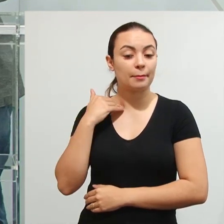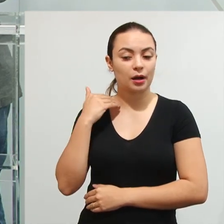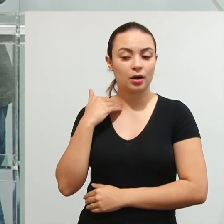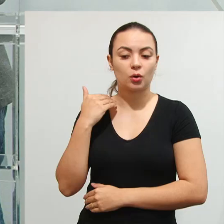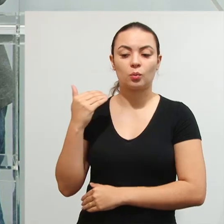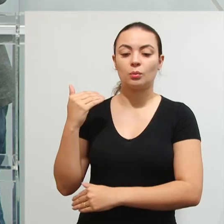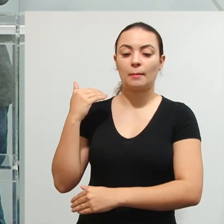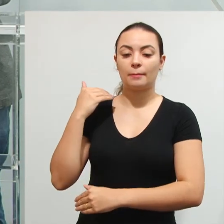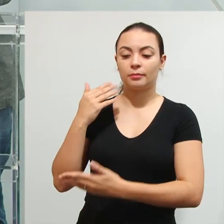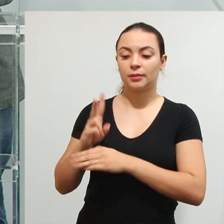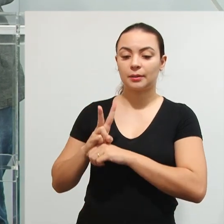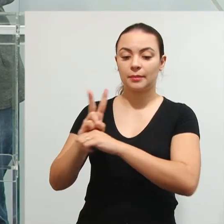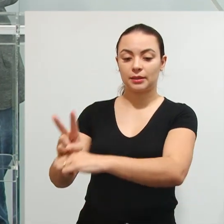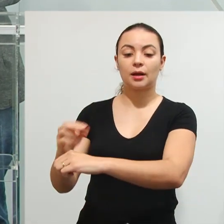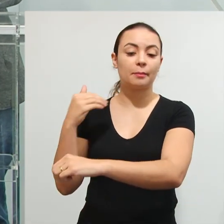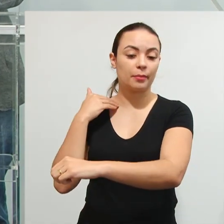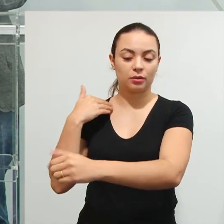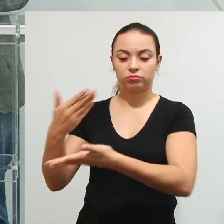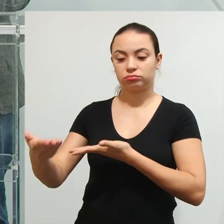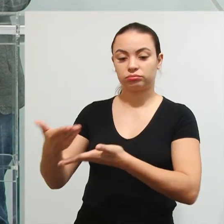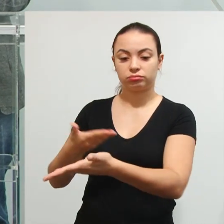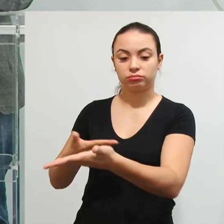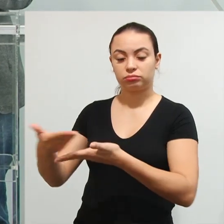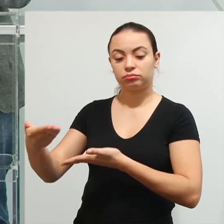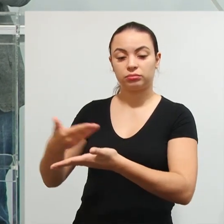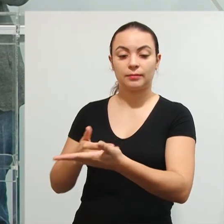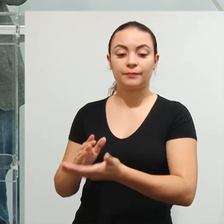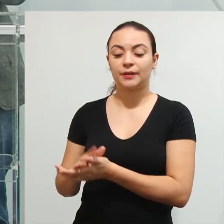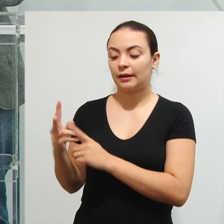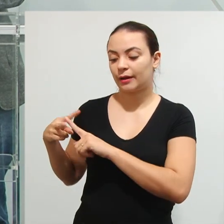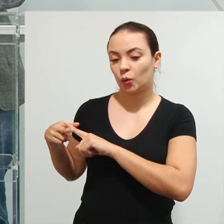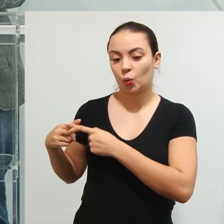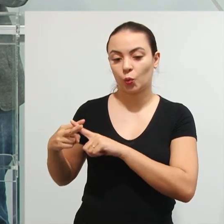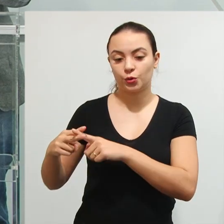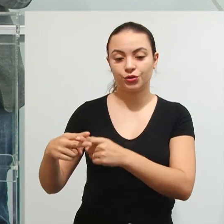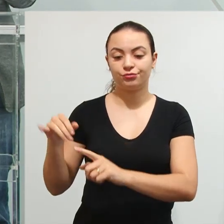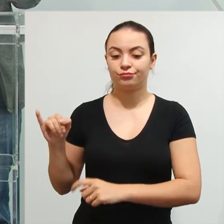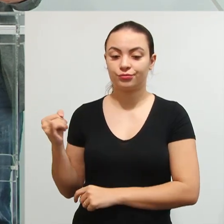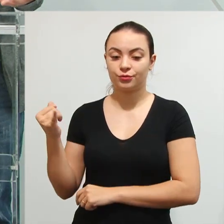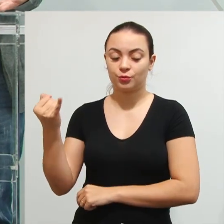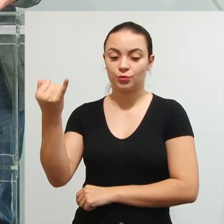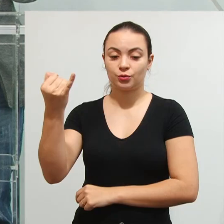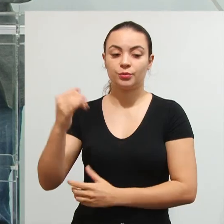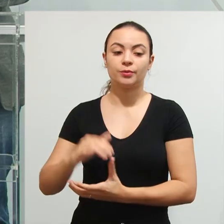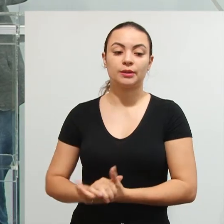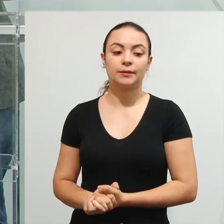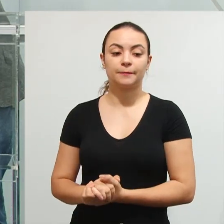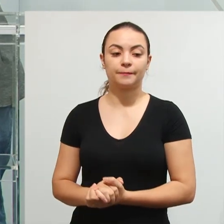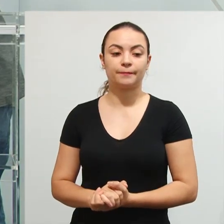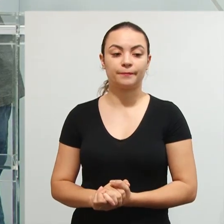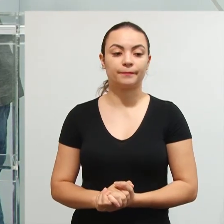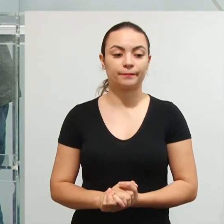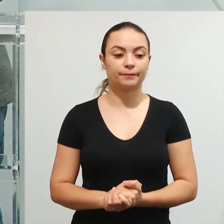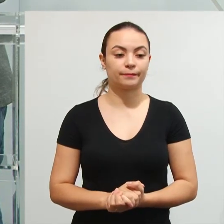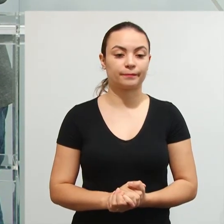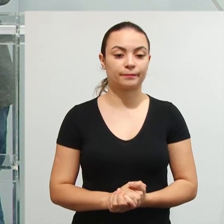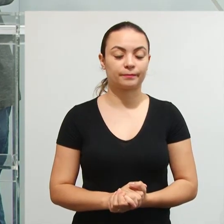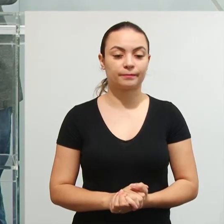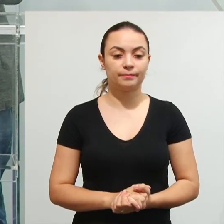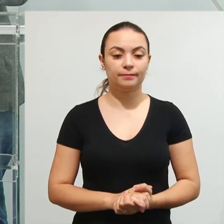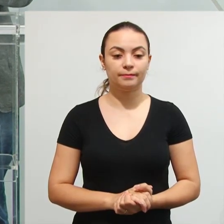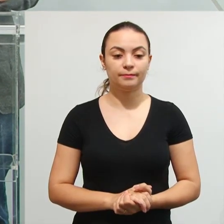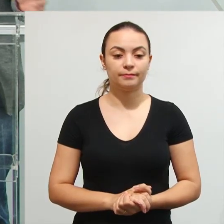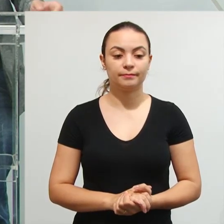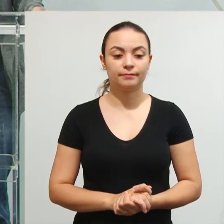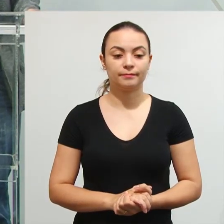para quem tem prestando para o banco então é uma taxa de juros Mas é uma taxa de juros aplicada em situações de